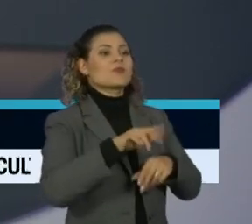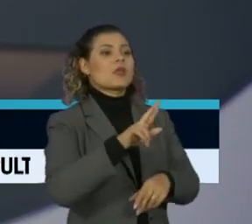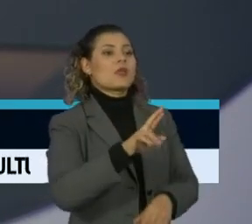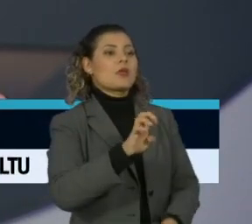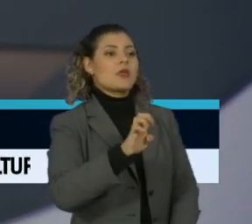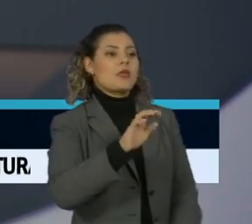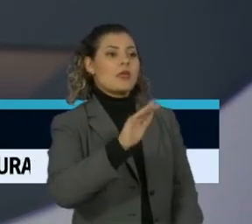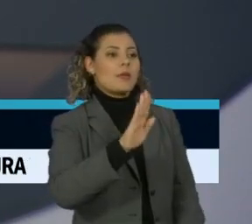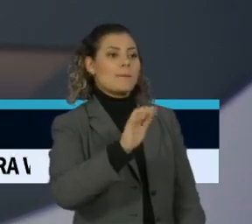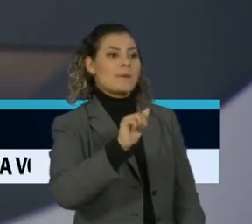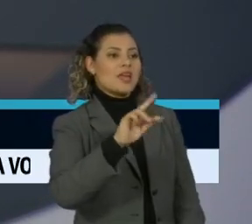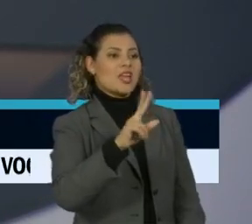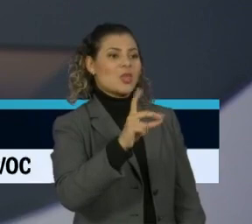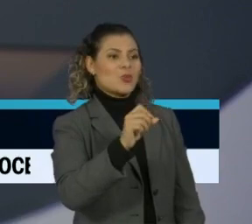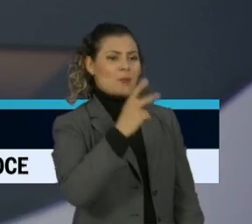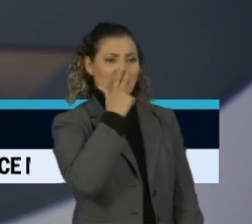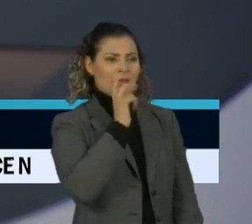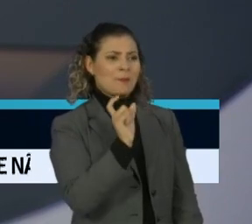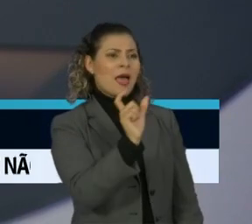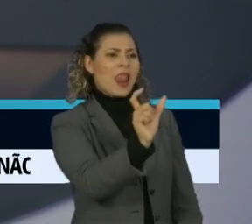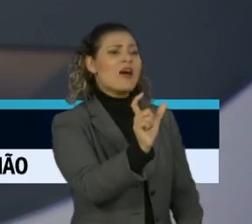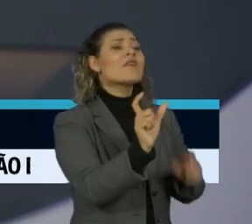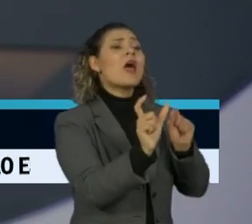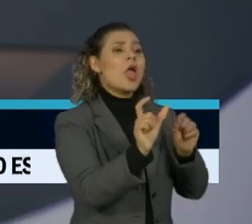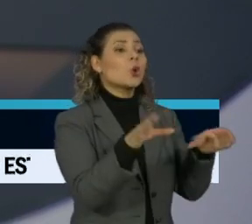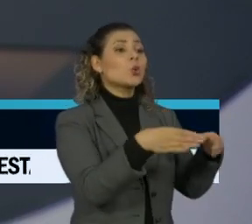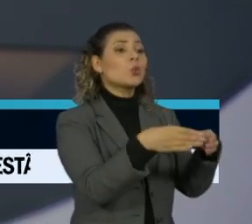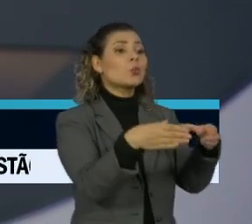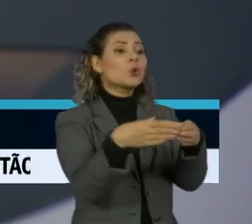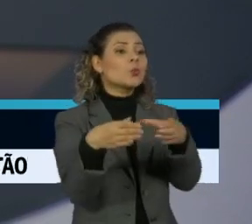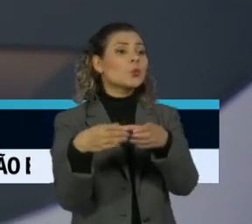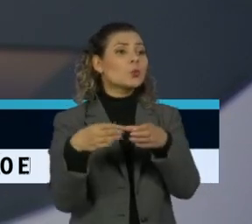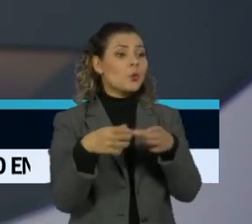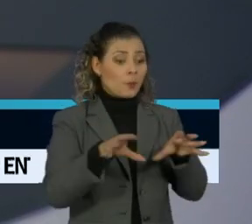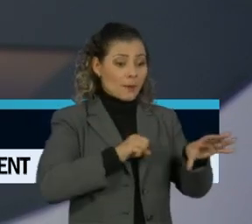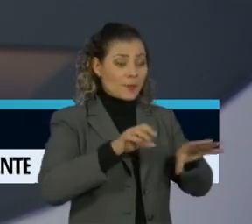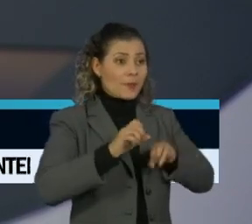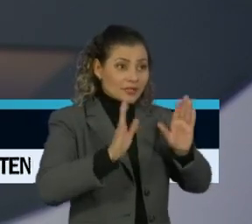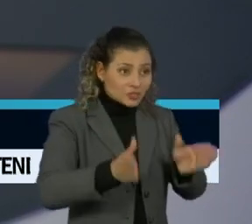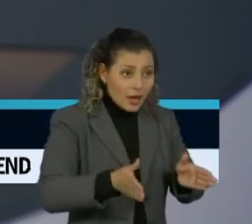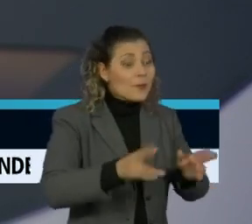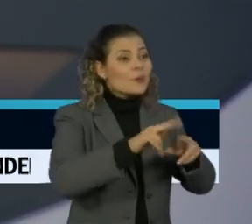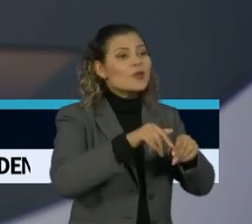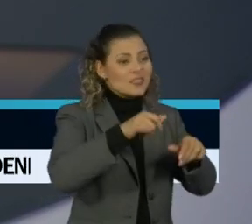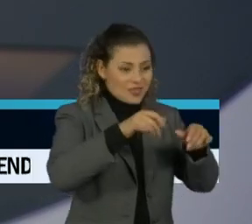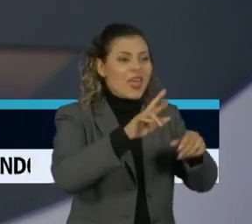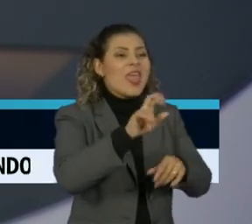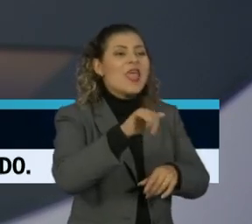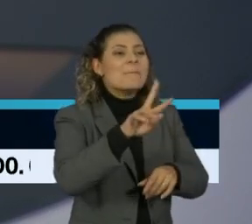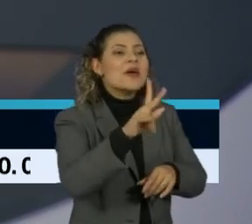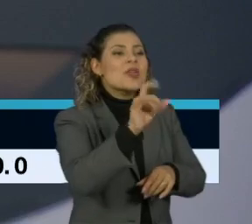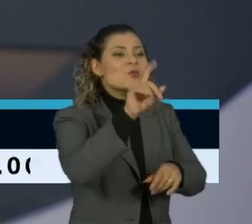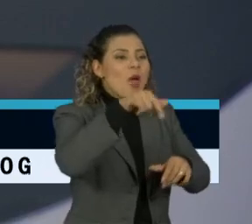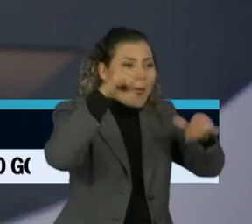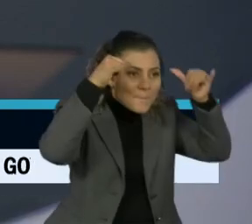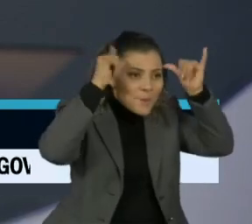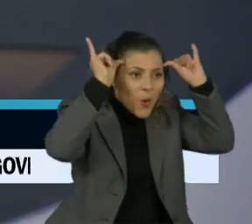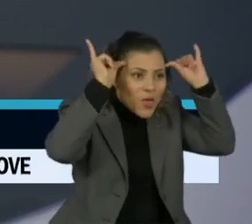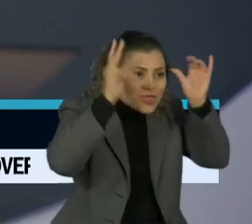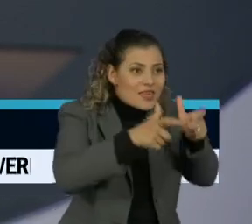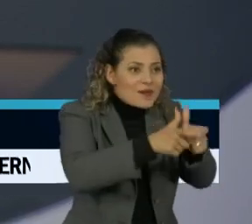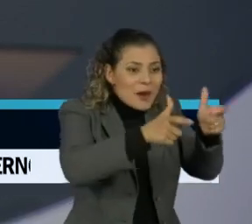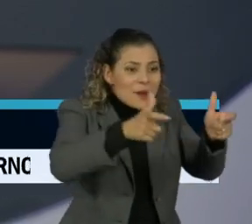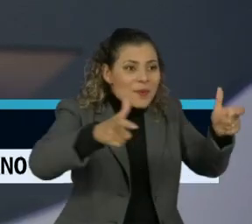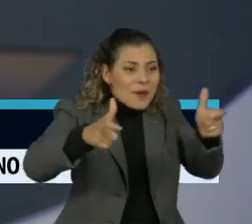rebanho né que meu nome muito agradável mas quando se fala em unidade coletiva significa a partir de um certa porcentagem